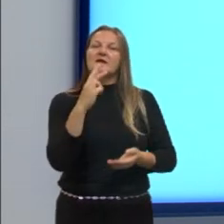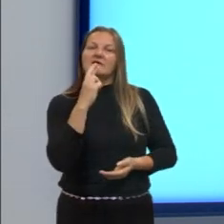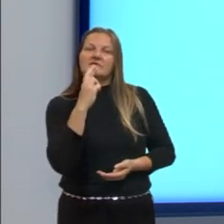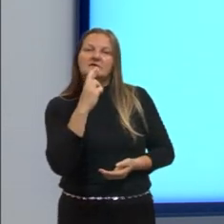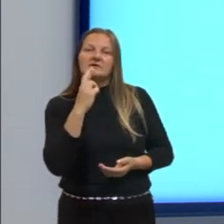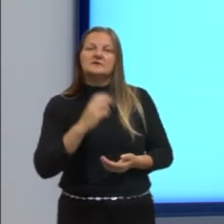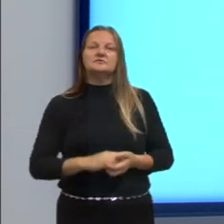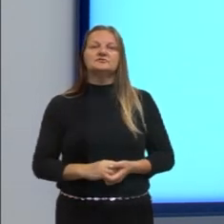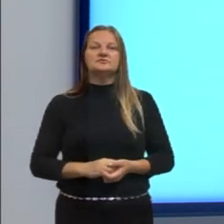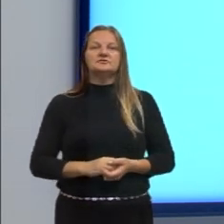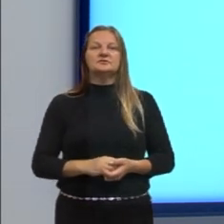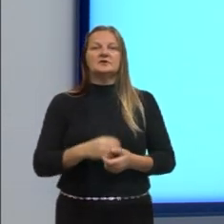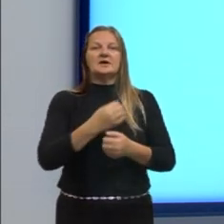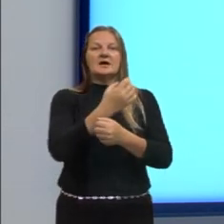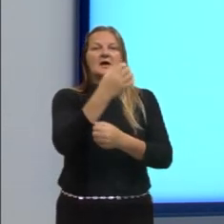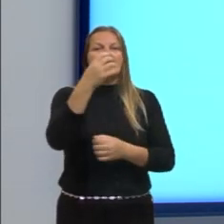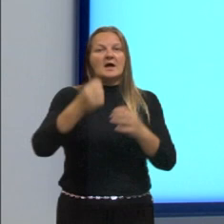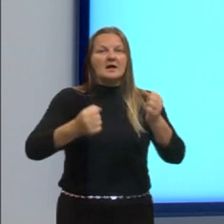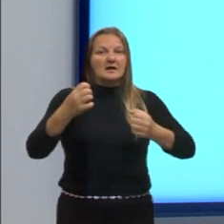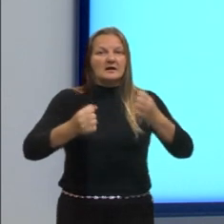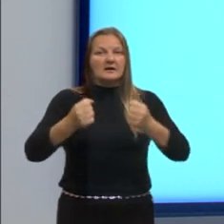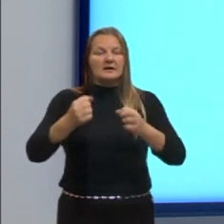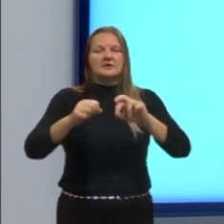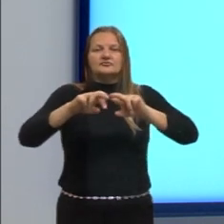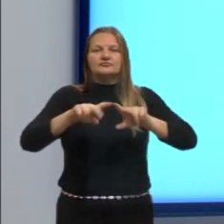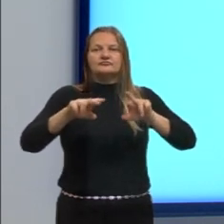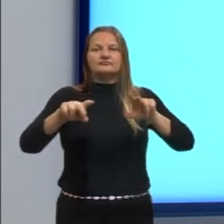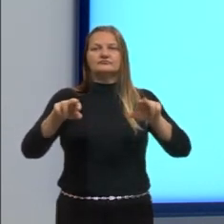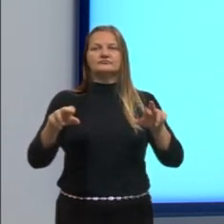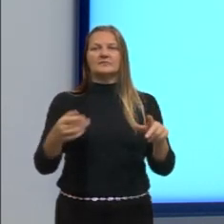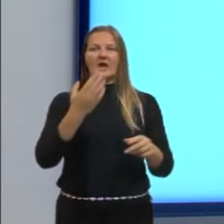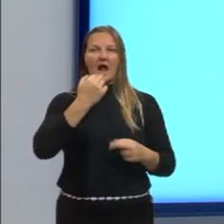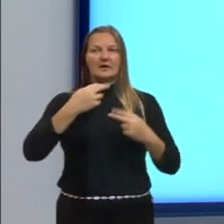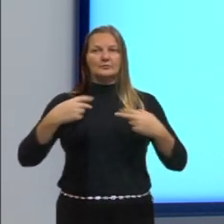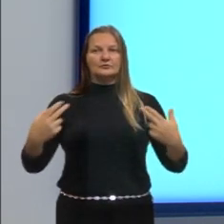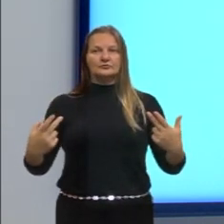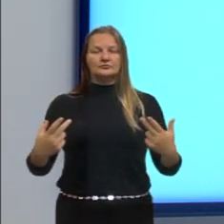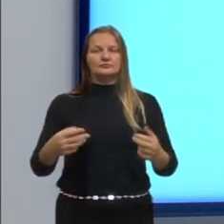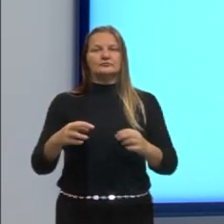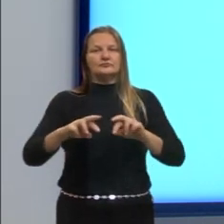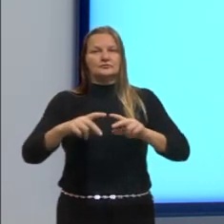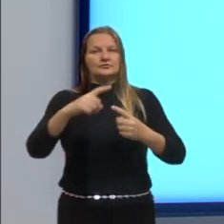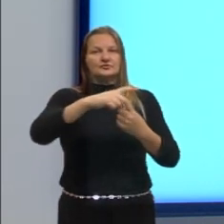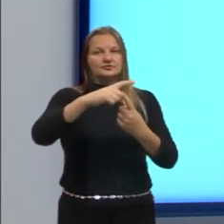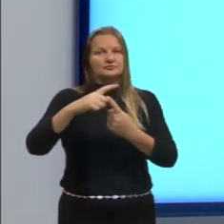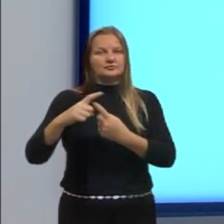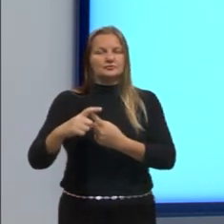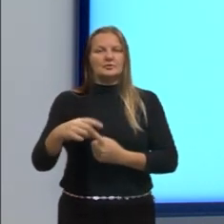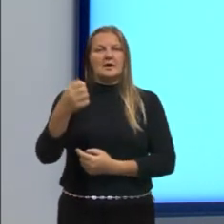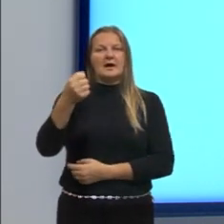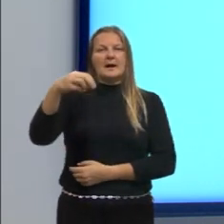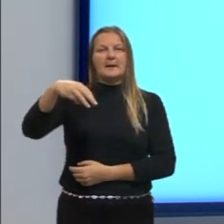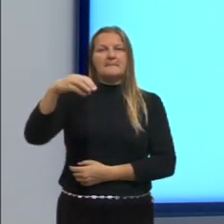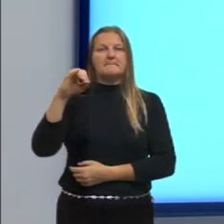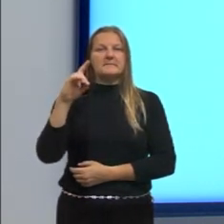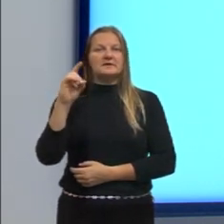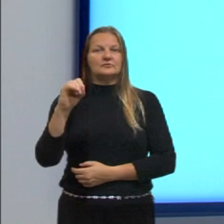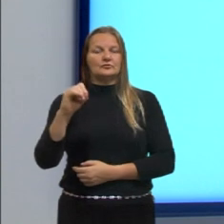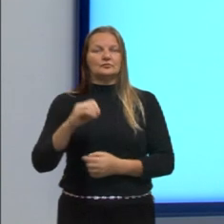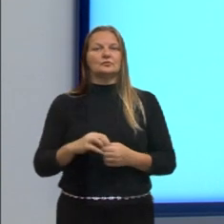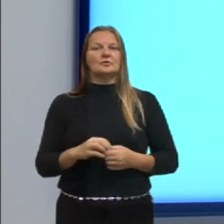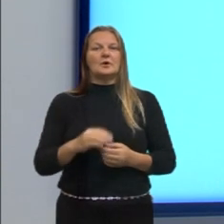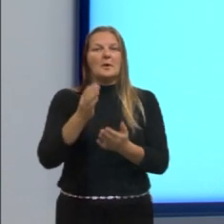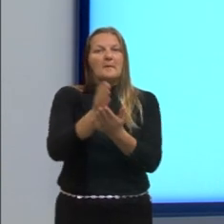no leite enfim vários tipos de alimentos né várias classes de alimentos O amido está presente nos cereais